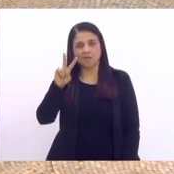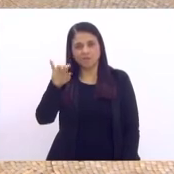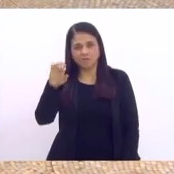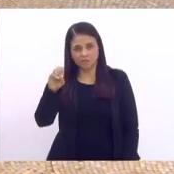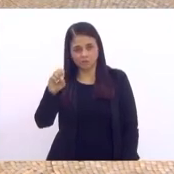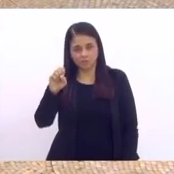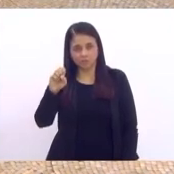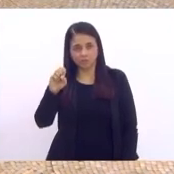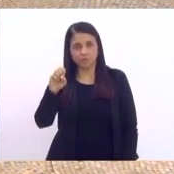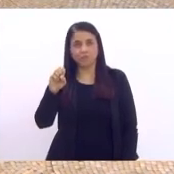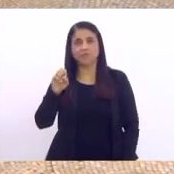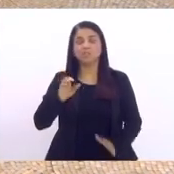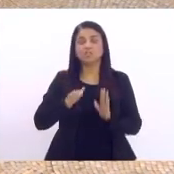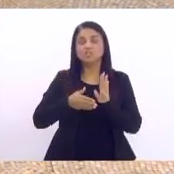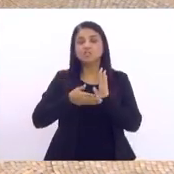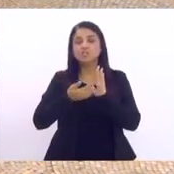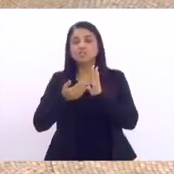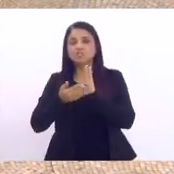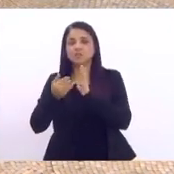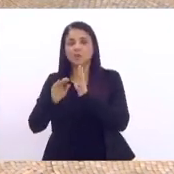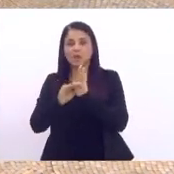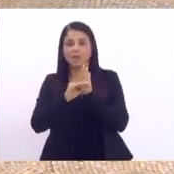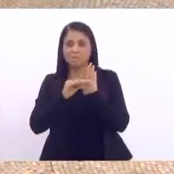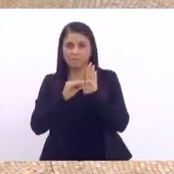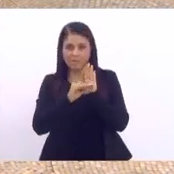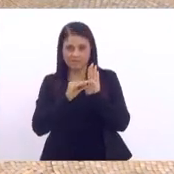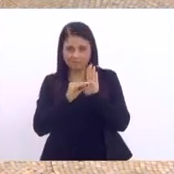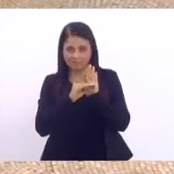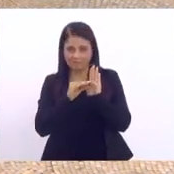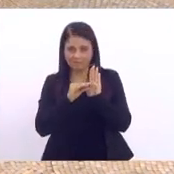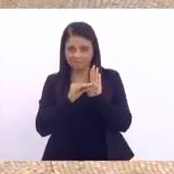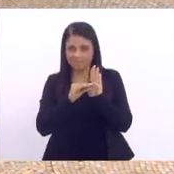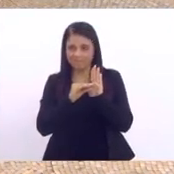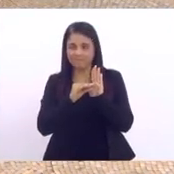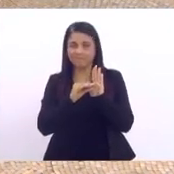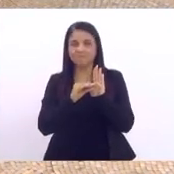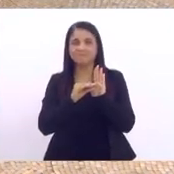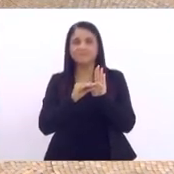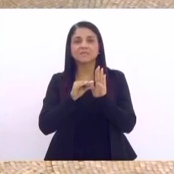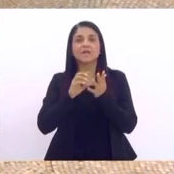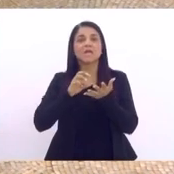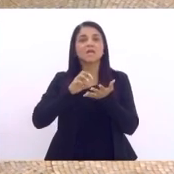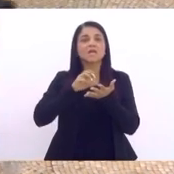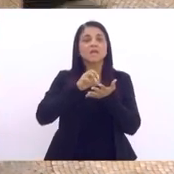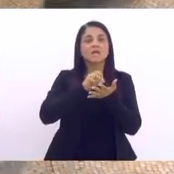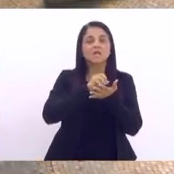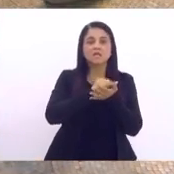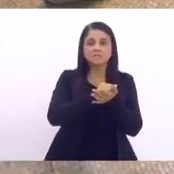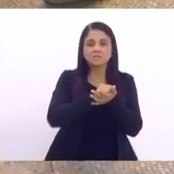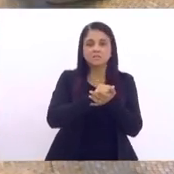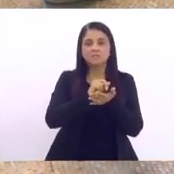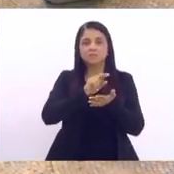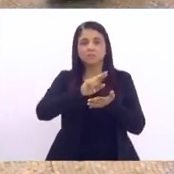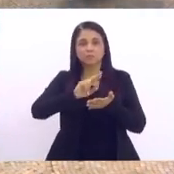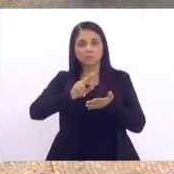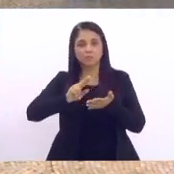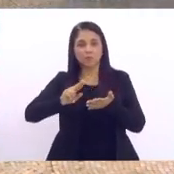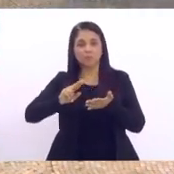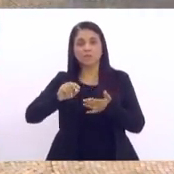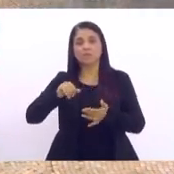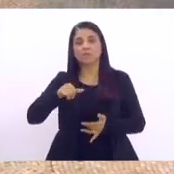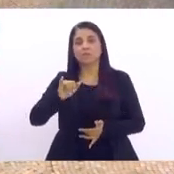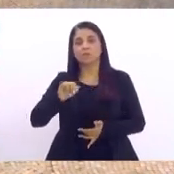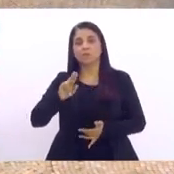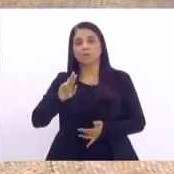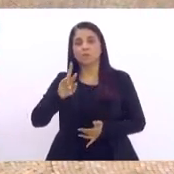a emenda que estava registrada em nome do deputado Yuri, a fim de não